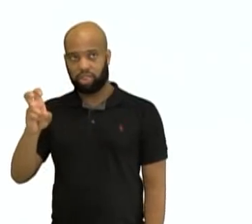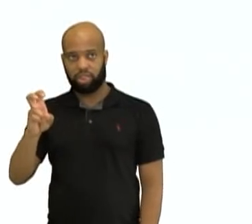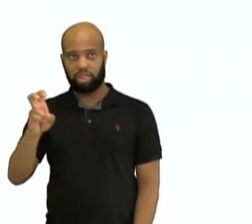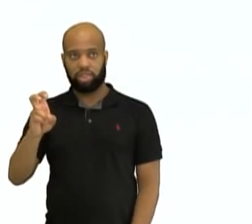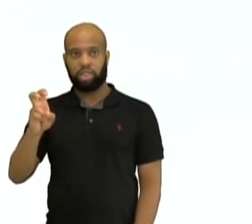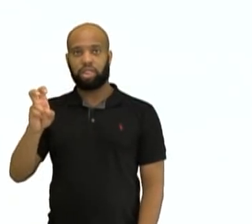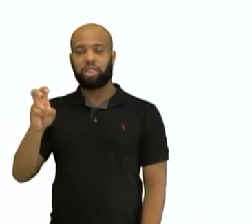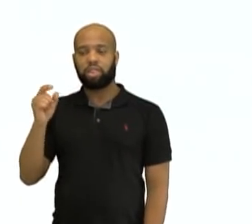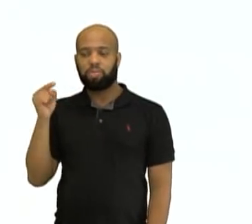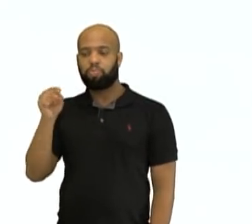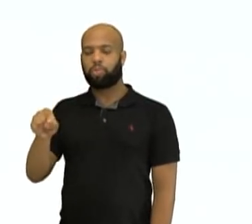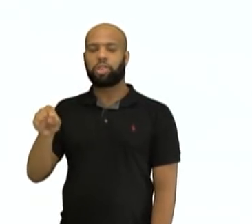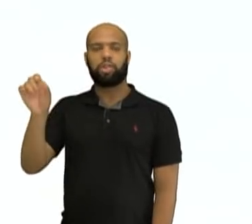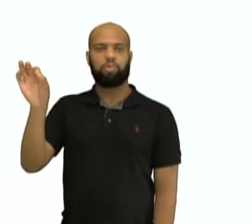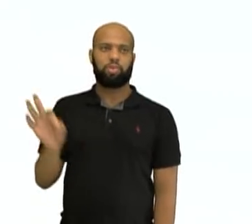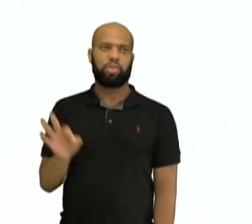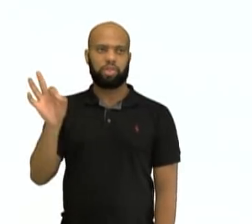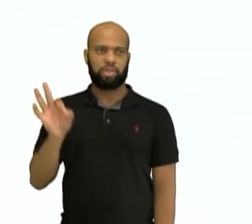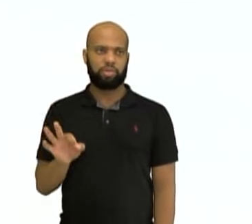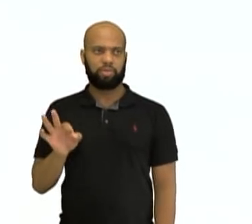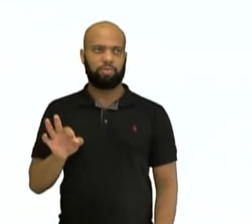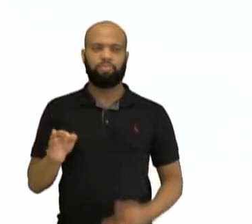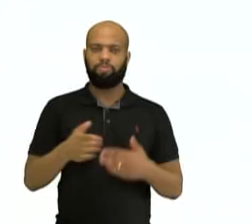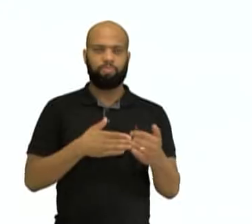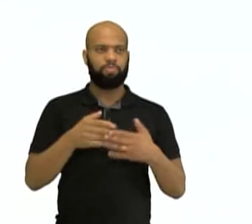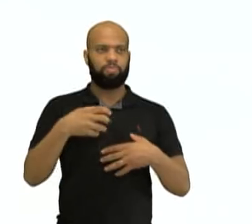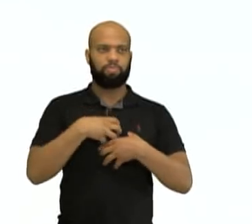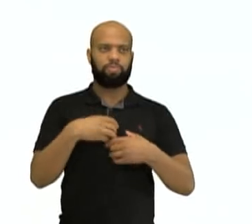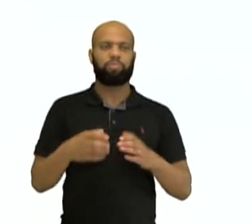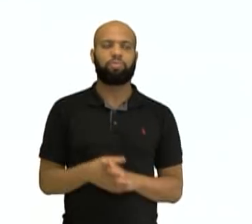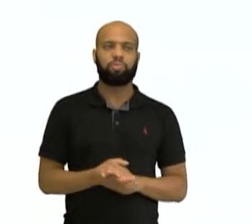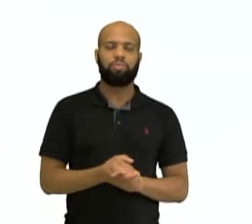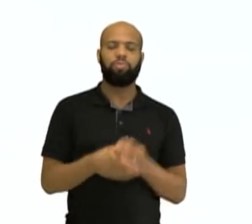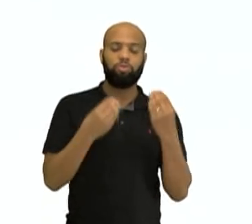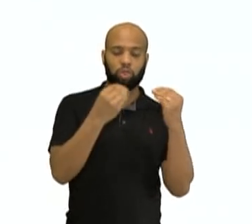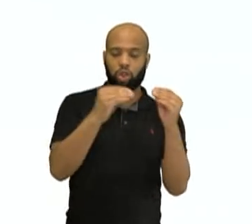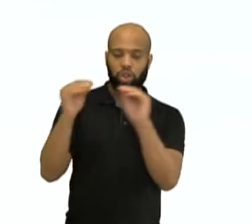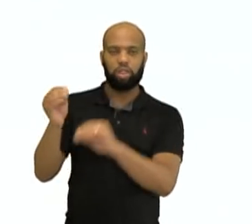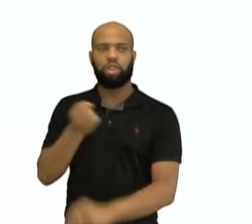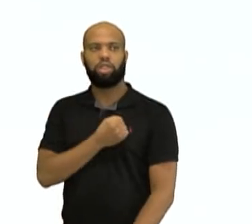e apertar o botão de porcentagem. Tá? Em qualquer ordem. Coloca os números,